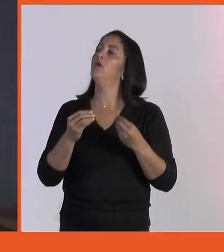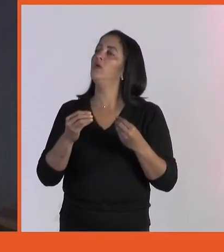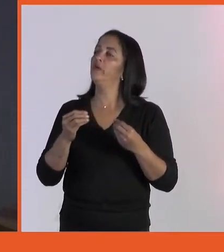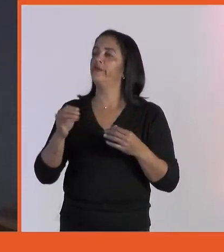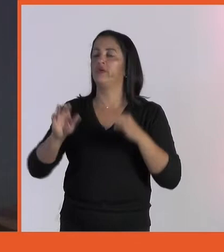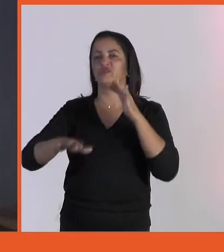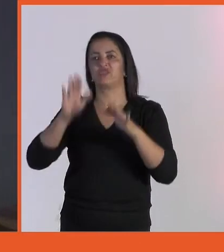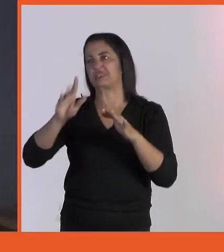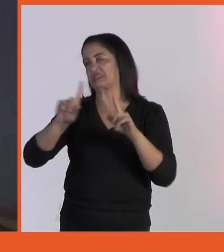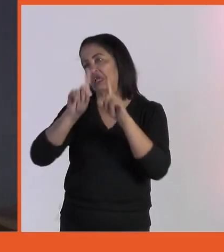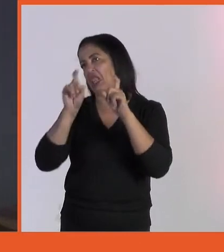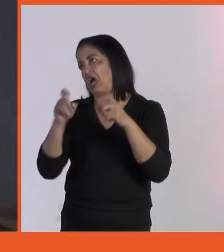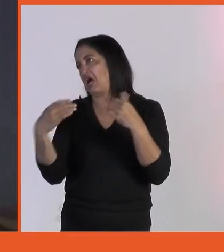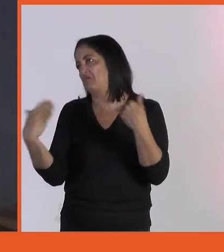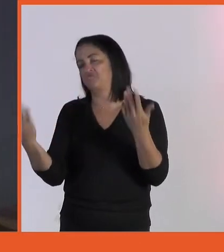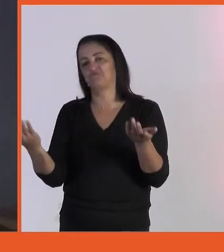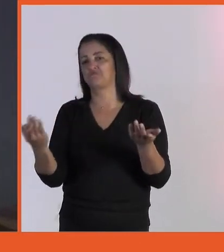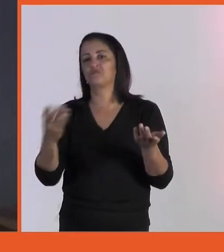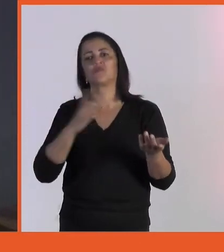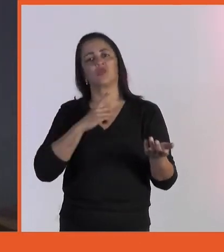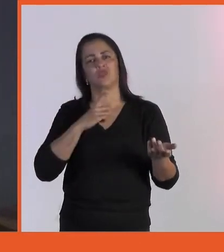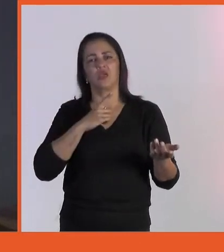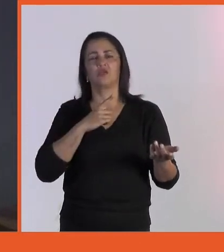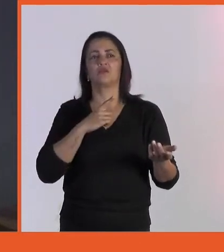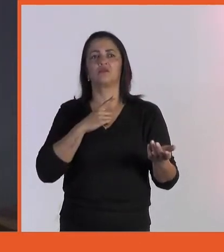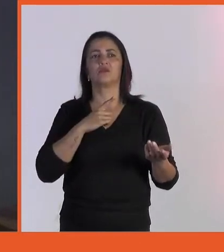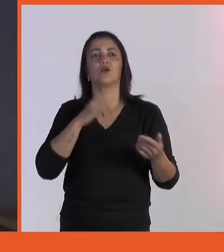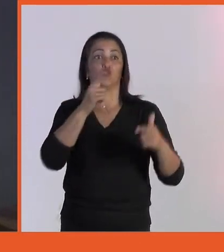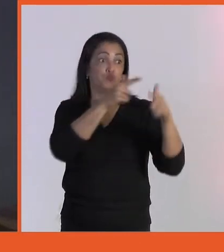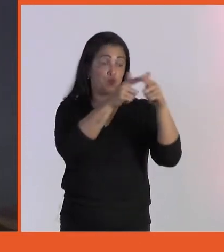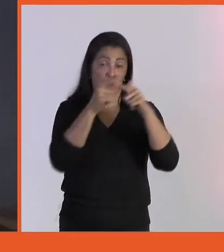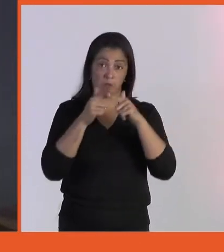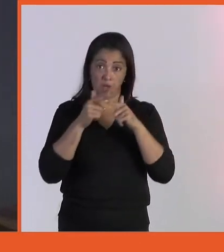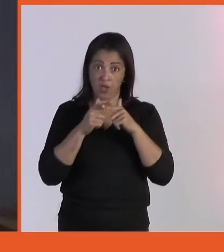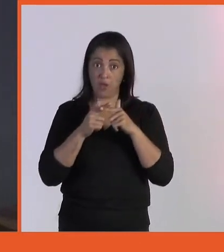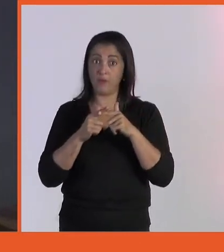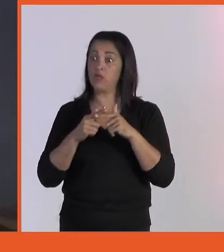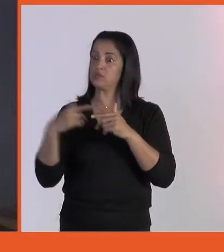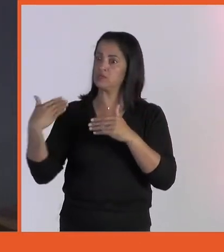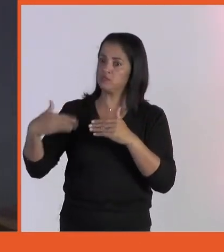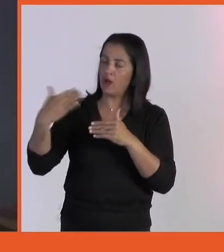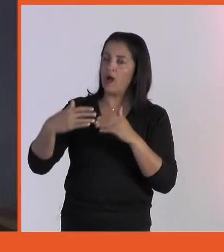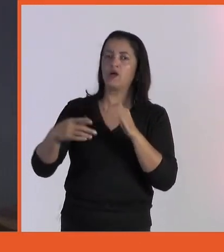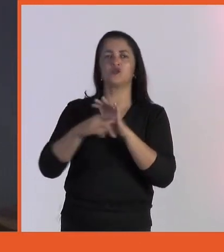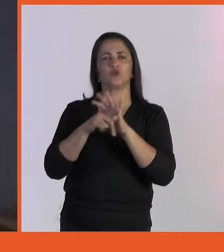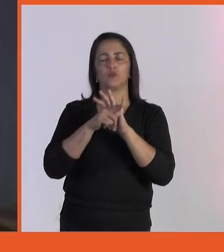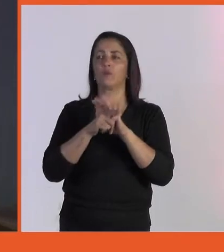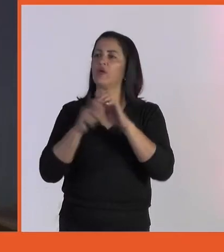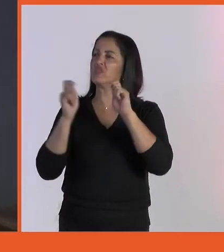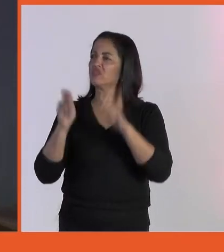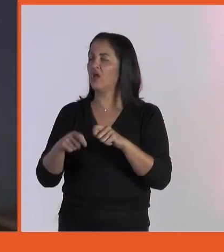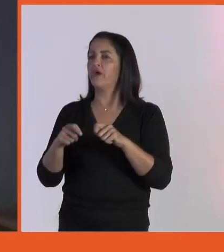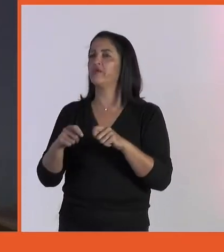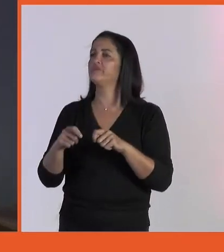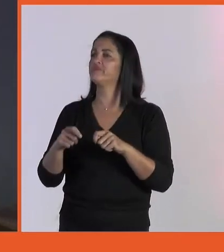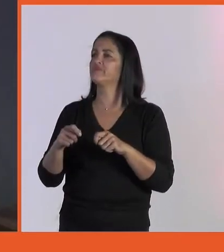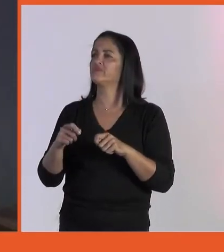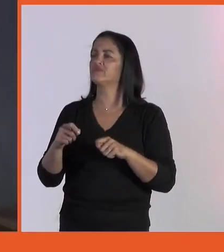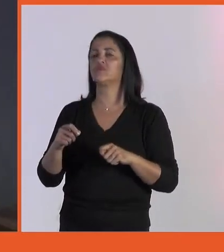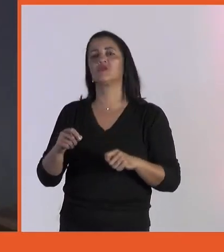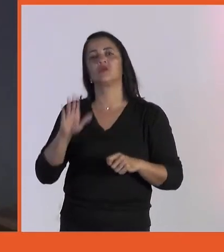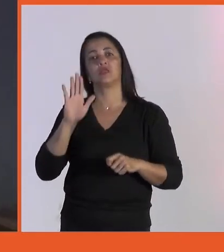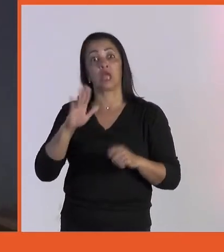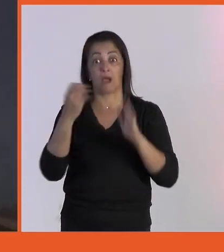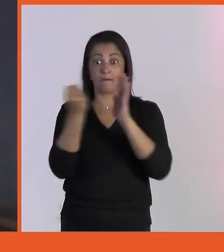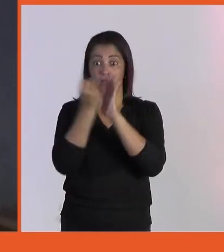lá, estou doente, estou triste. Não, cara, os problemas que você passa, os perrengues que você passa no dia a dia. Como, por exemplo, não conseguir